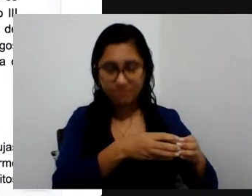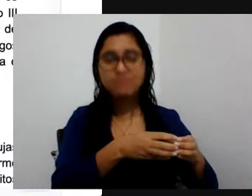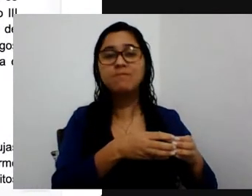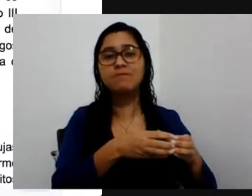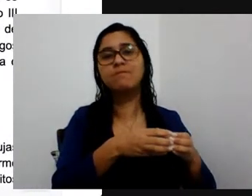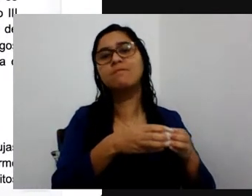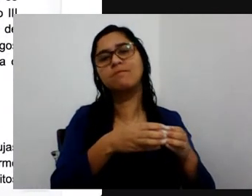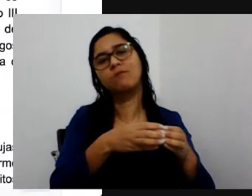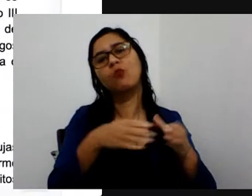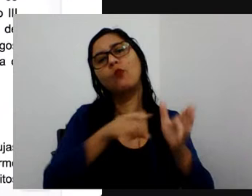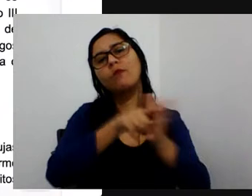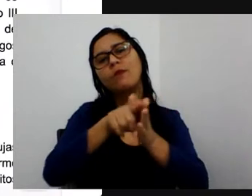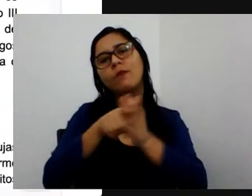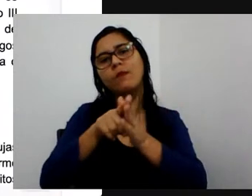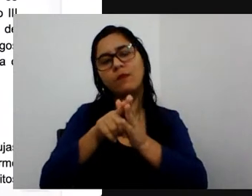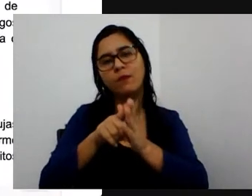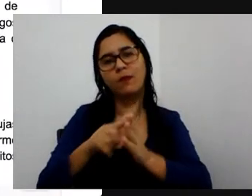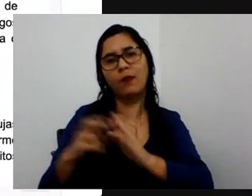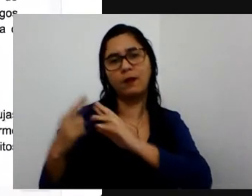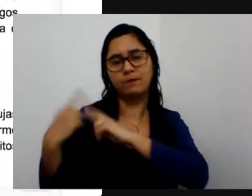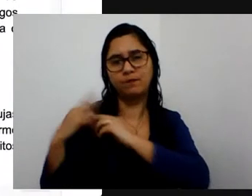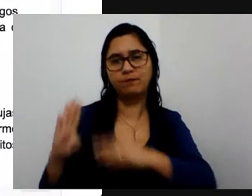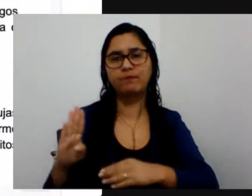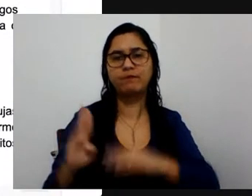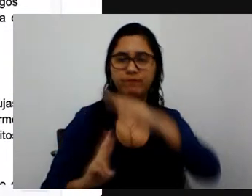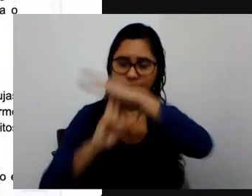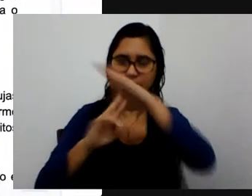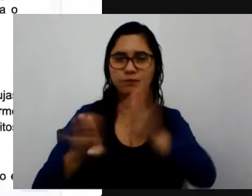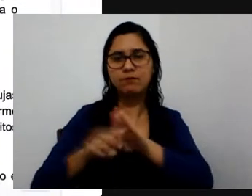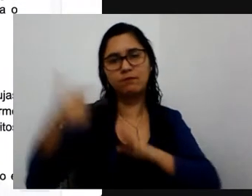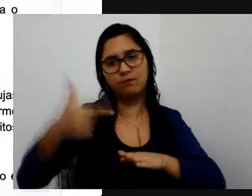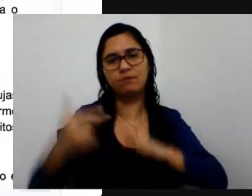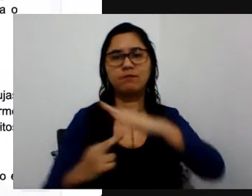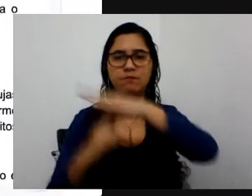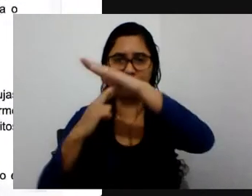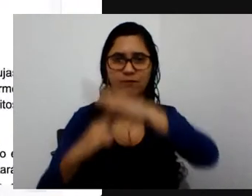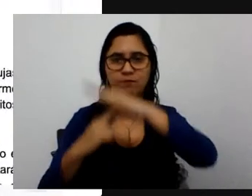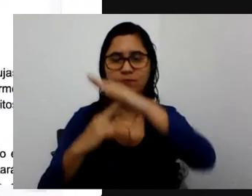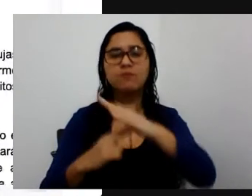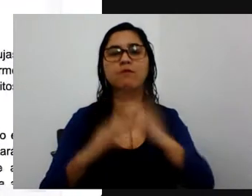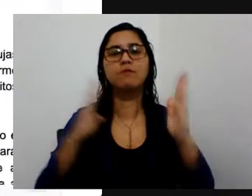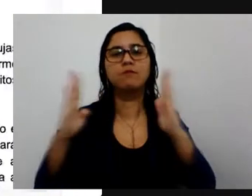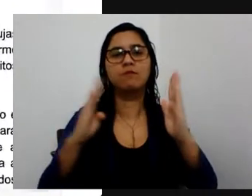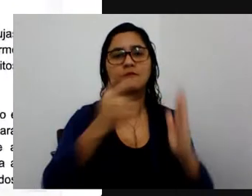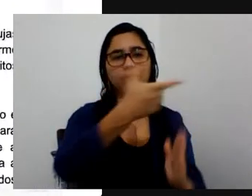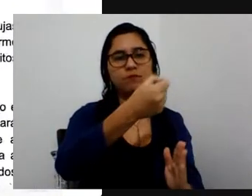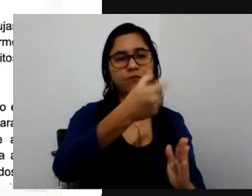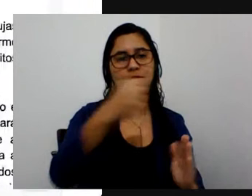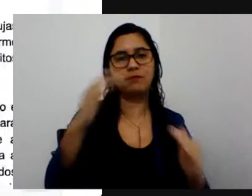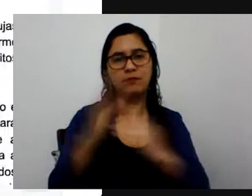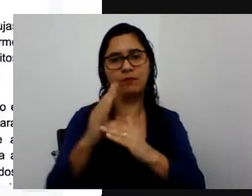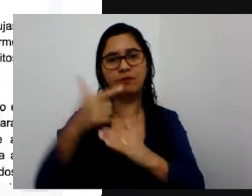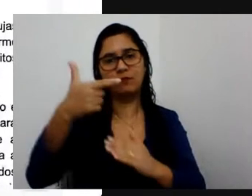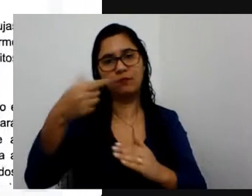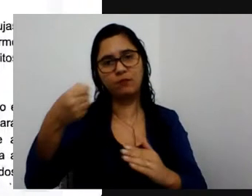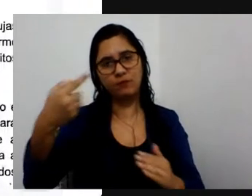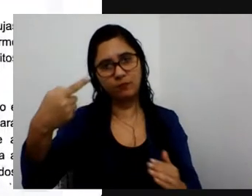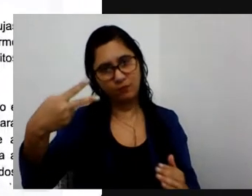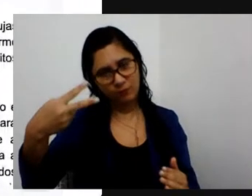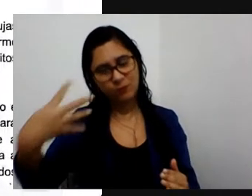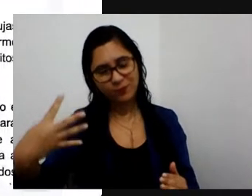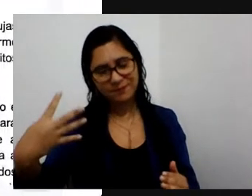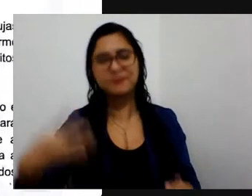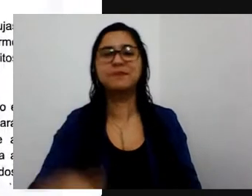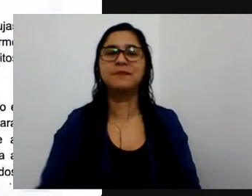pesquisa eleitoral para cargos a reitor e vice-reitor da UFSCar no exercício de 2020 a 2024. A